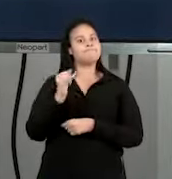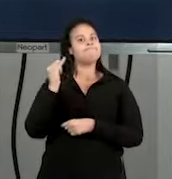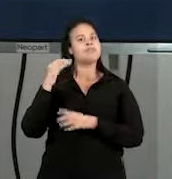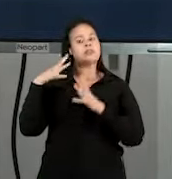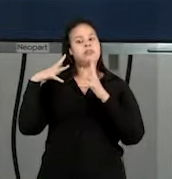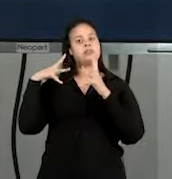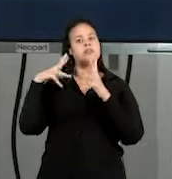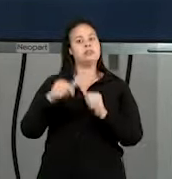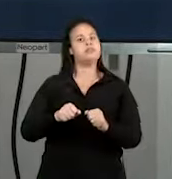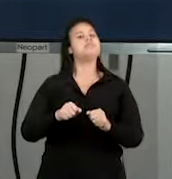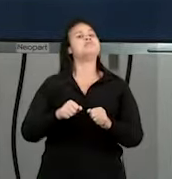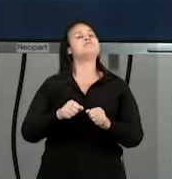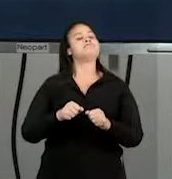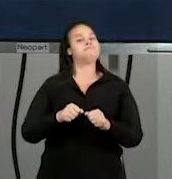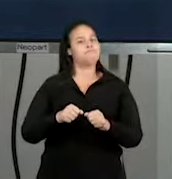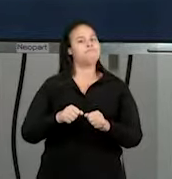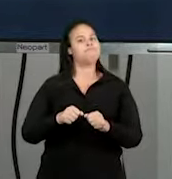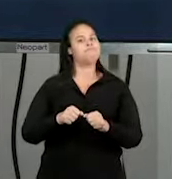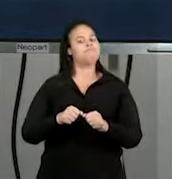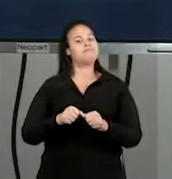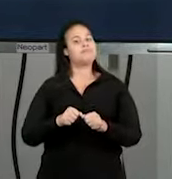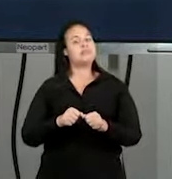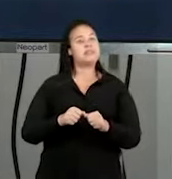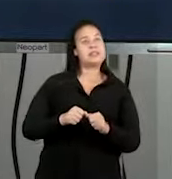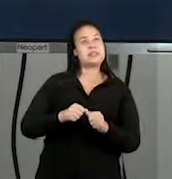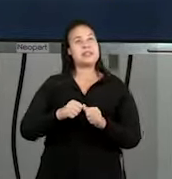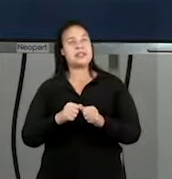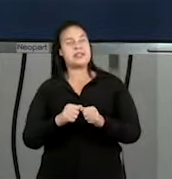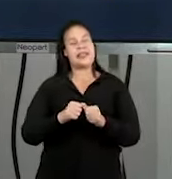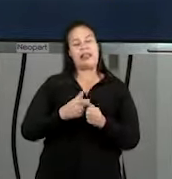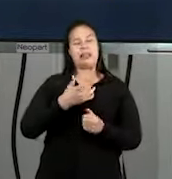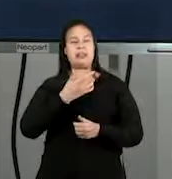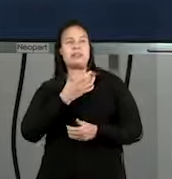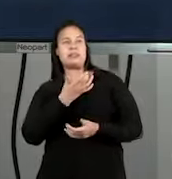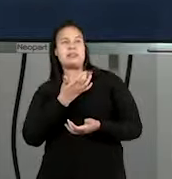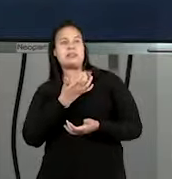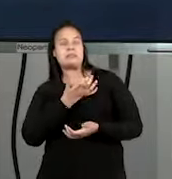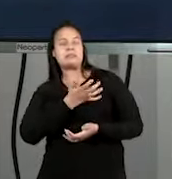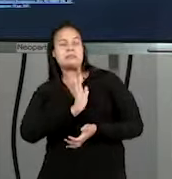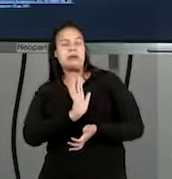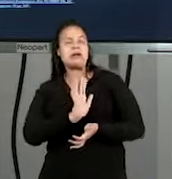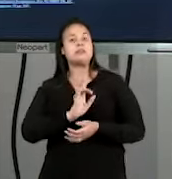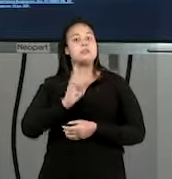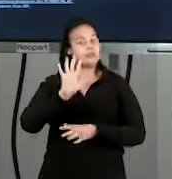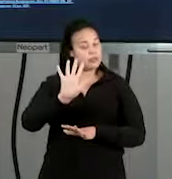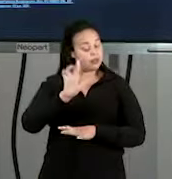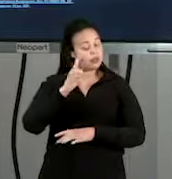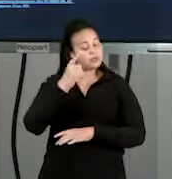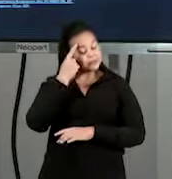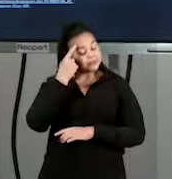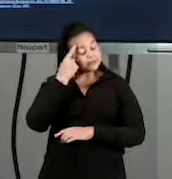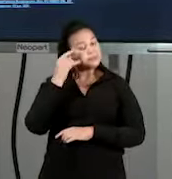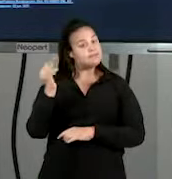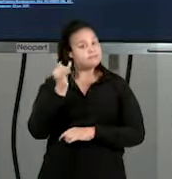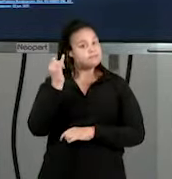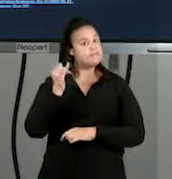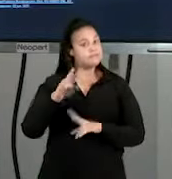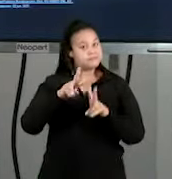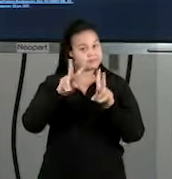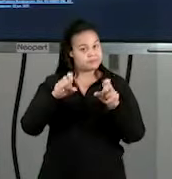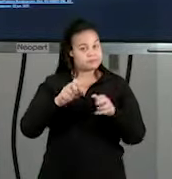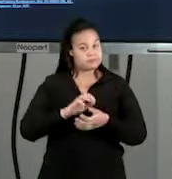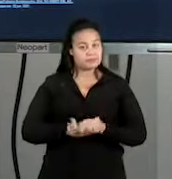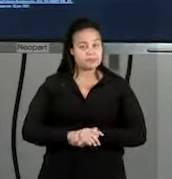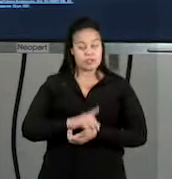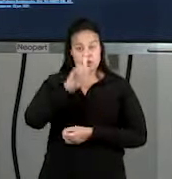todos nós, mesmo que a gente ache que não gosta deles, tá bom? Então, para começar, os